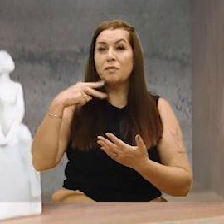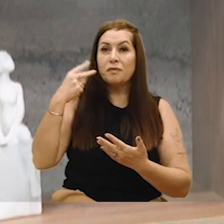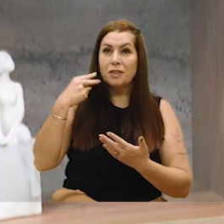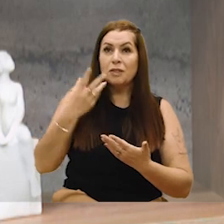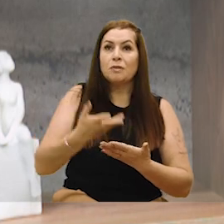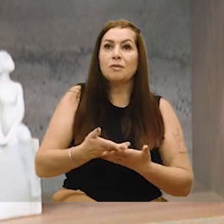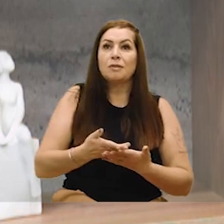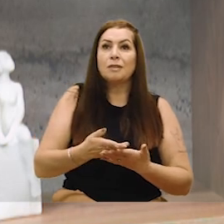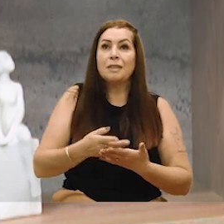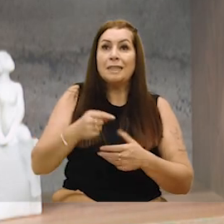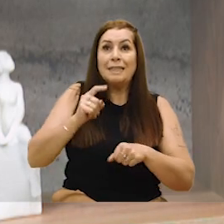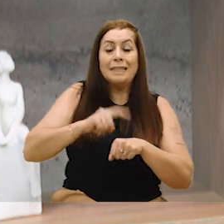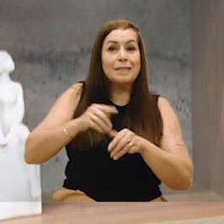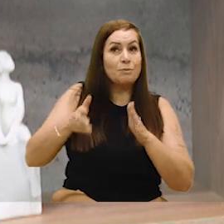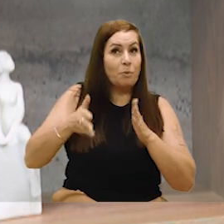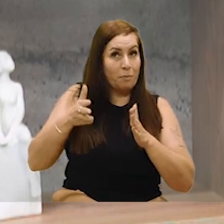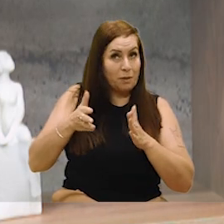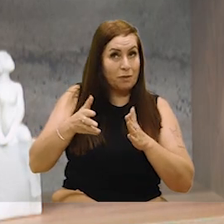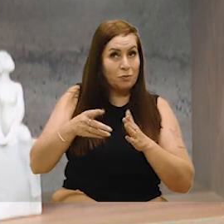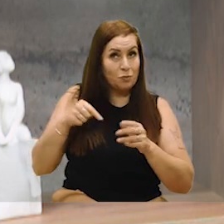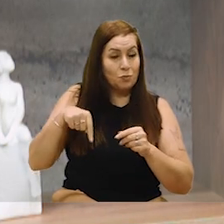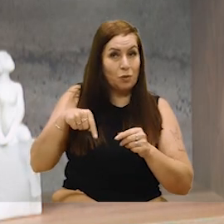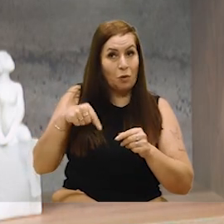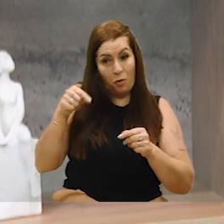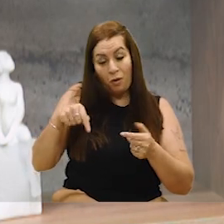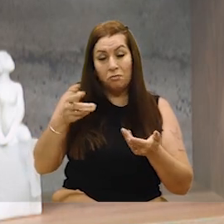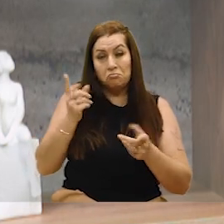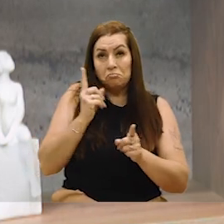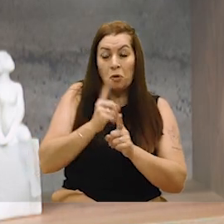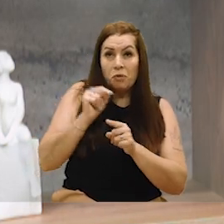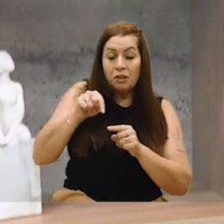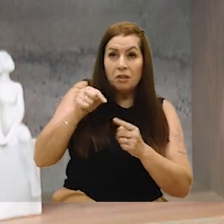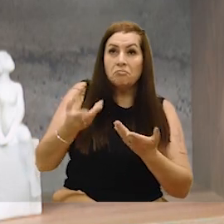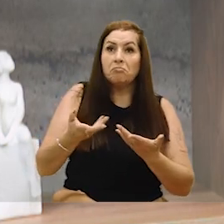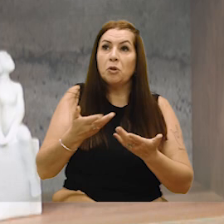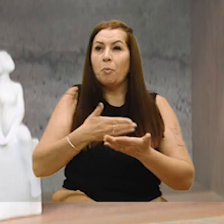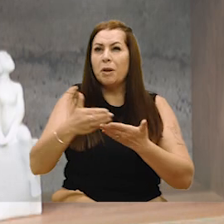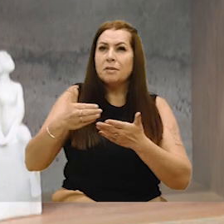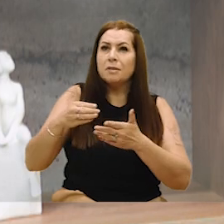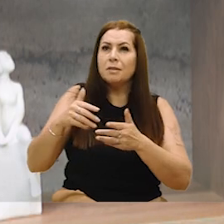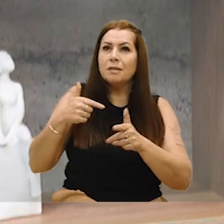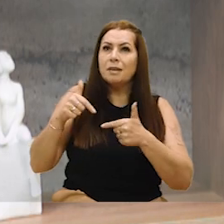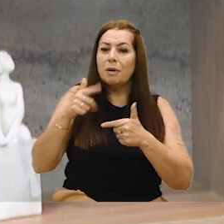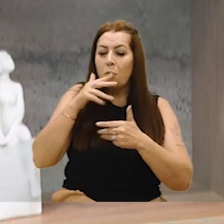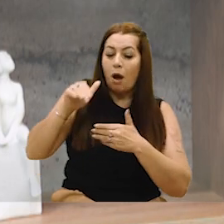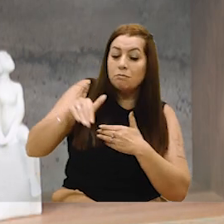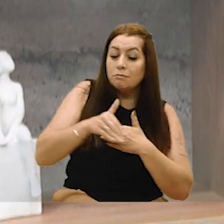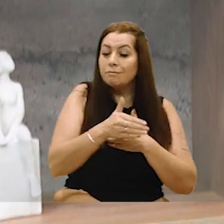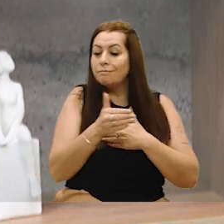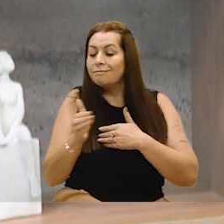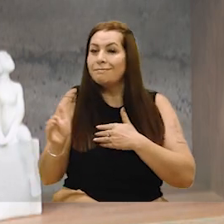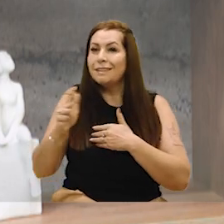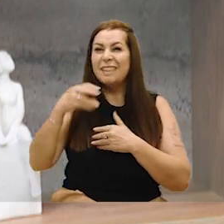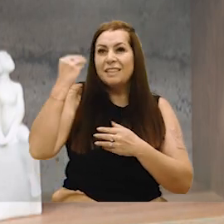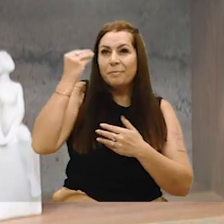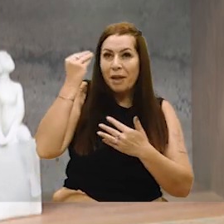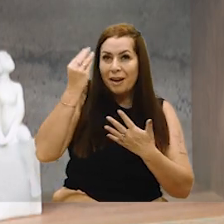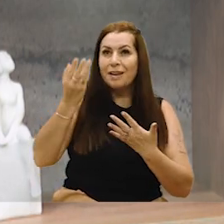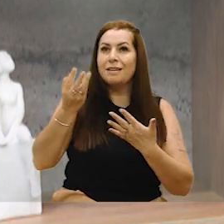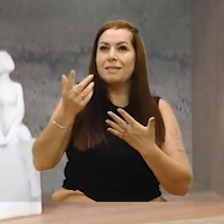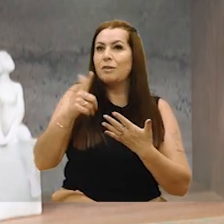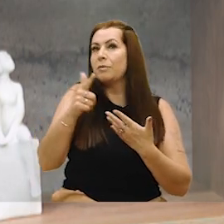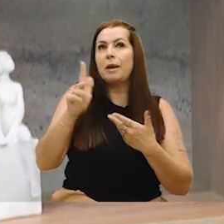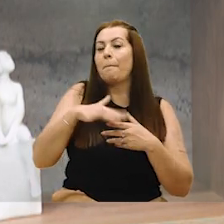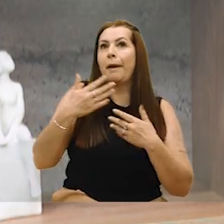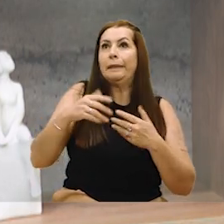vereador, nesse momento em que o senhor se encontra, ele começa a atuar no atalho, como todo mundo que tem experiência, já não